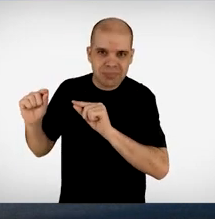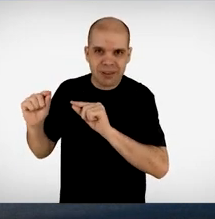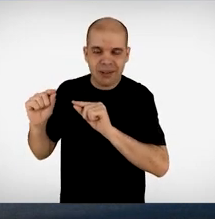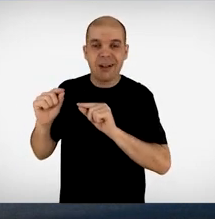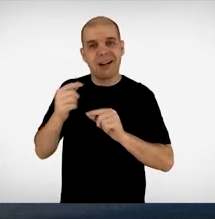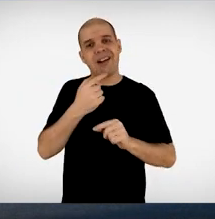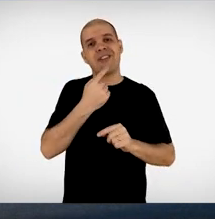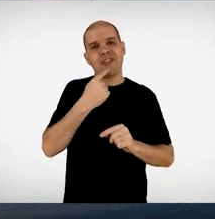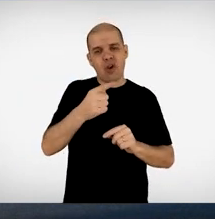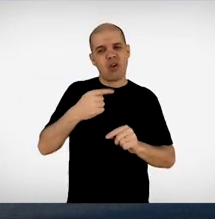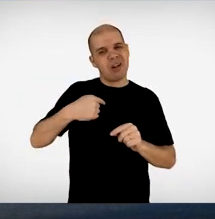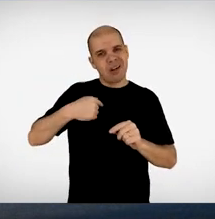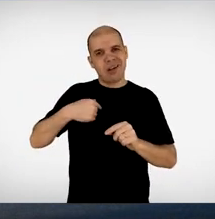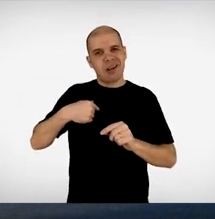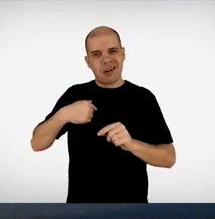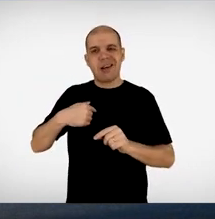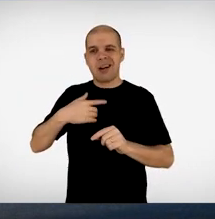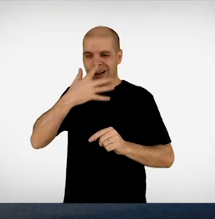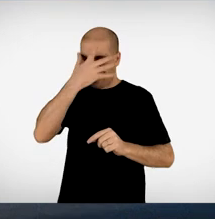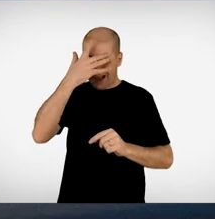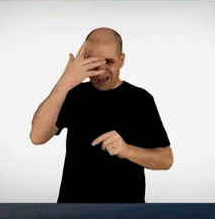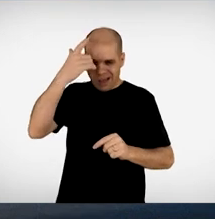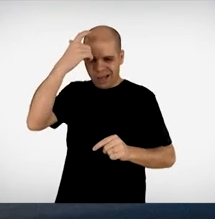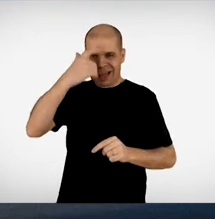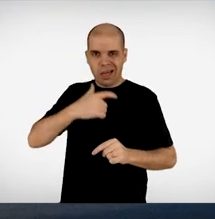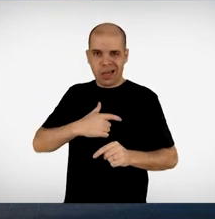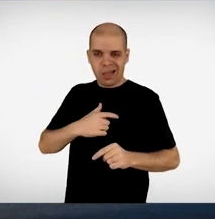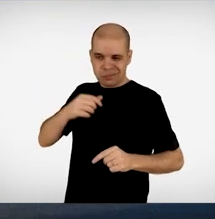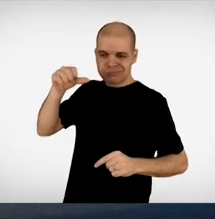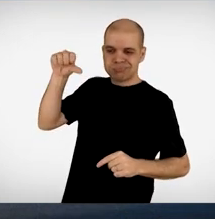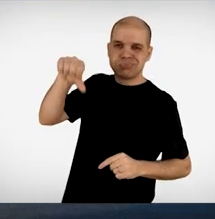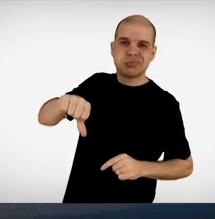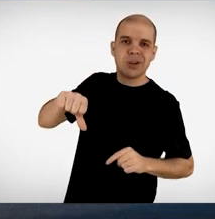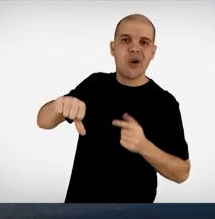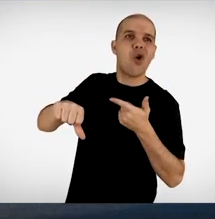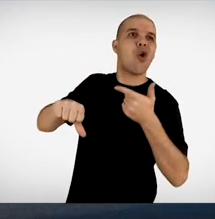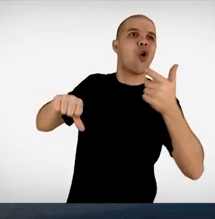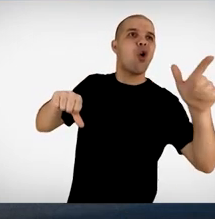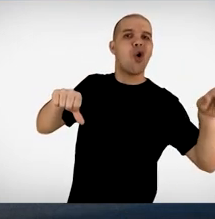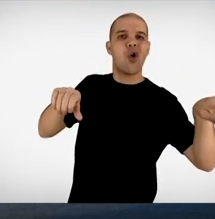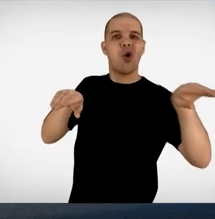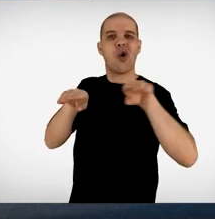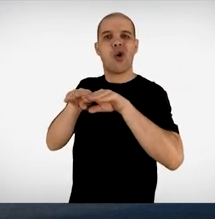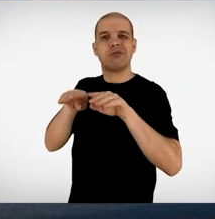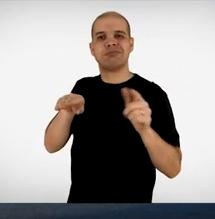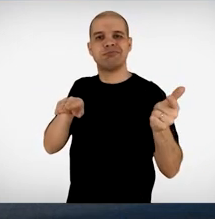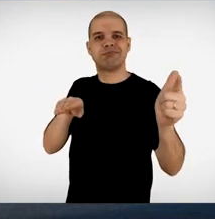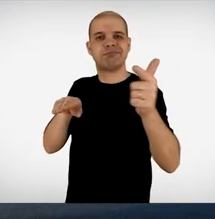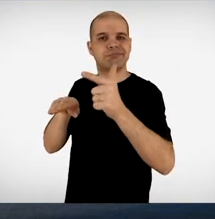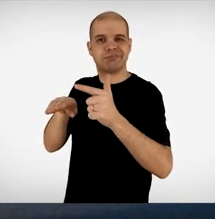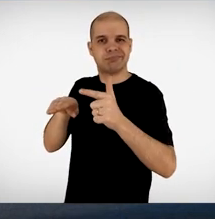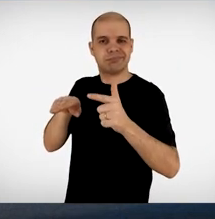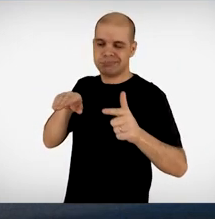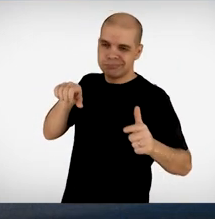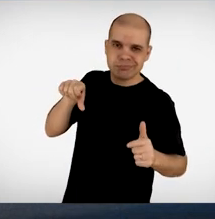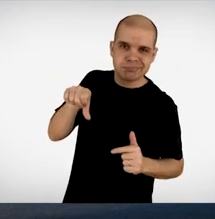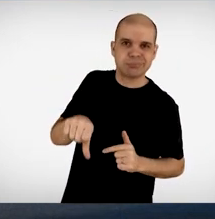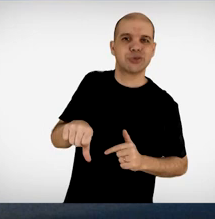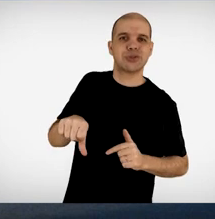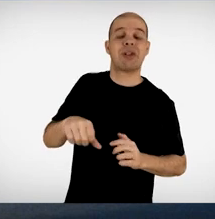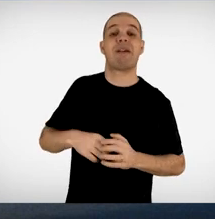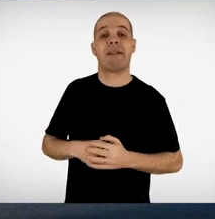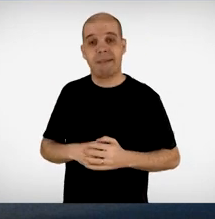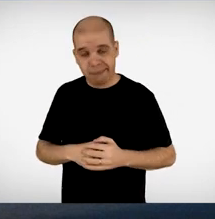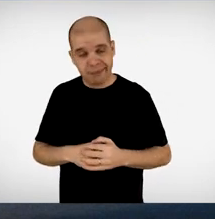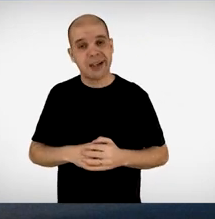No olhar do outro pode ser egoísta. Sim. Sim, ou seja, é uma pessoa livre, né? Sim. Eu pensei isso também.